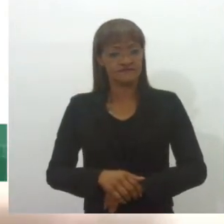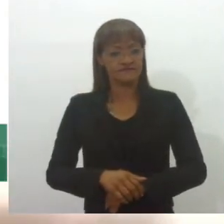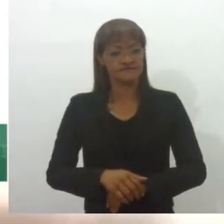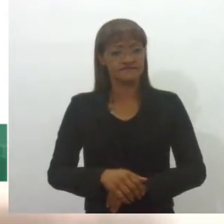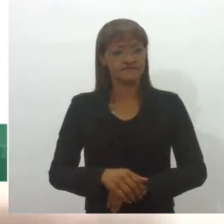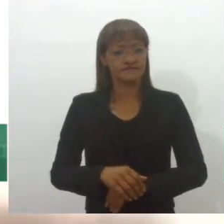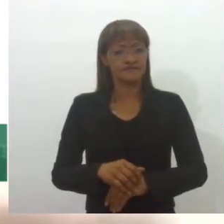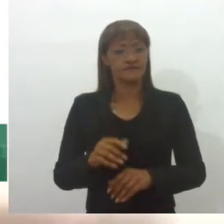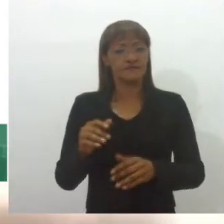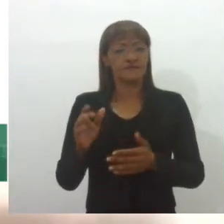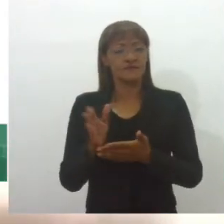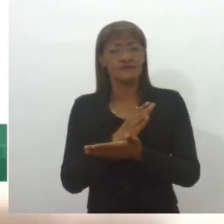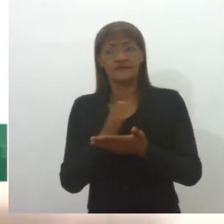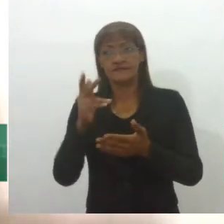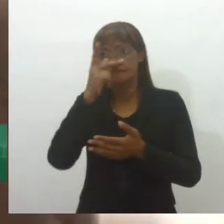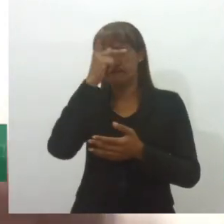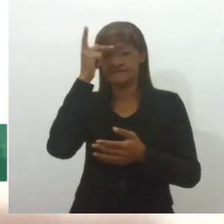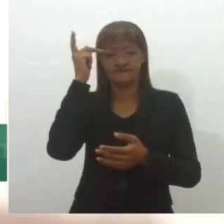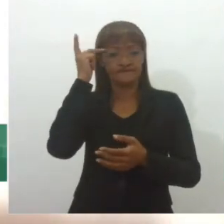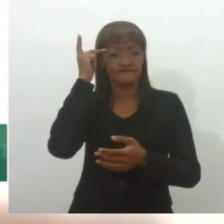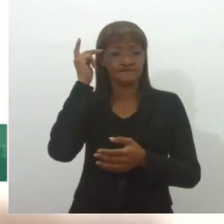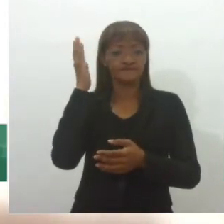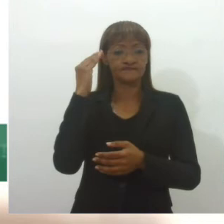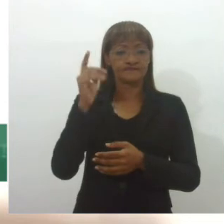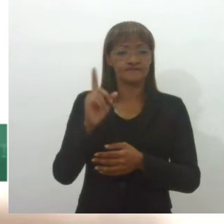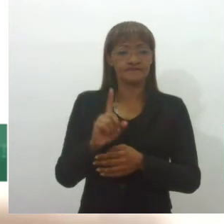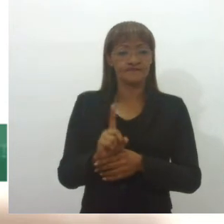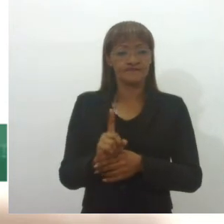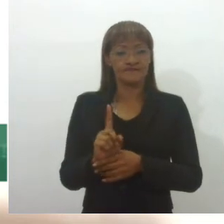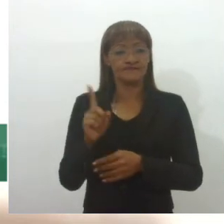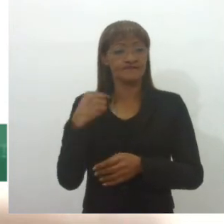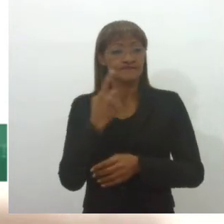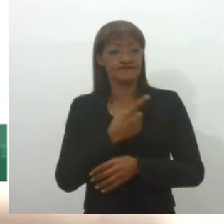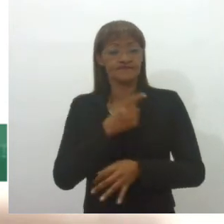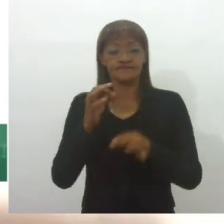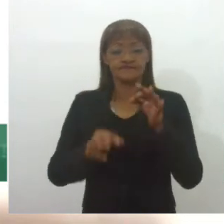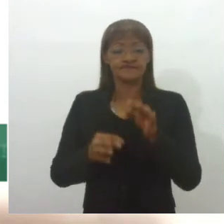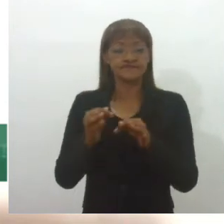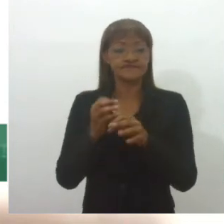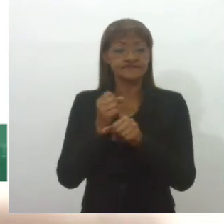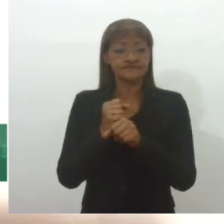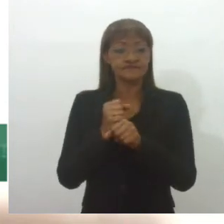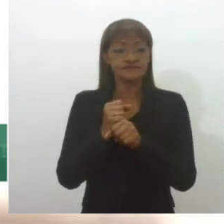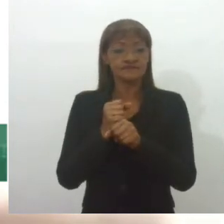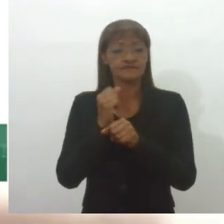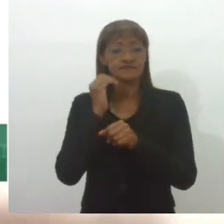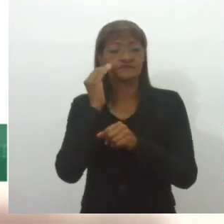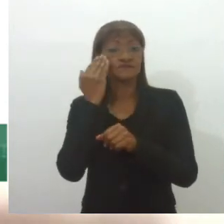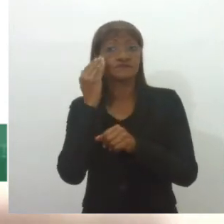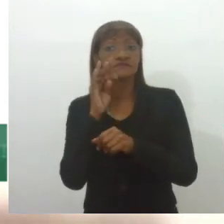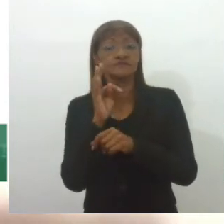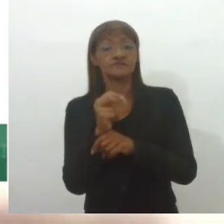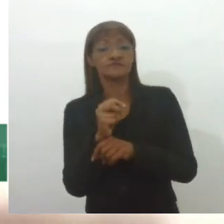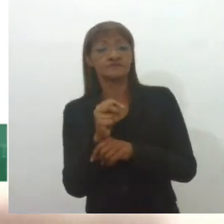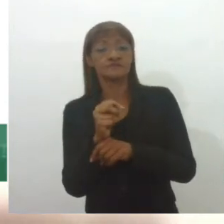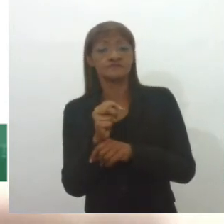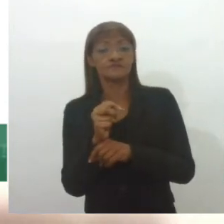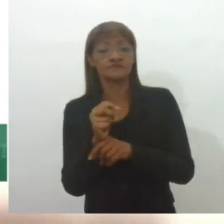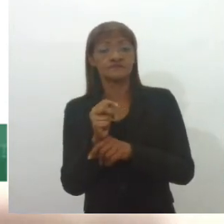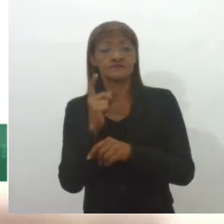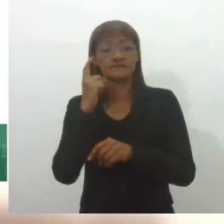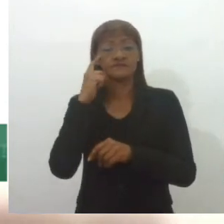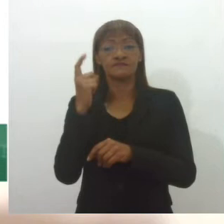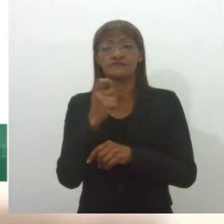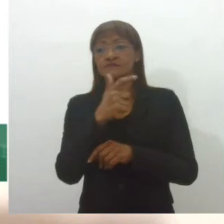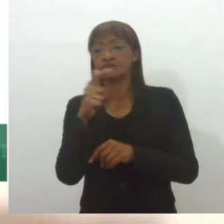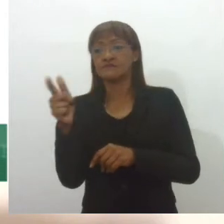sabem, na verdade, né? Para a gente que é da área tributária, é um tema complexo, você imagina para as pessoas que são leigas ou